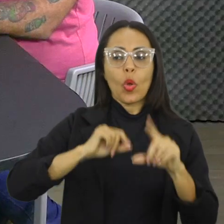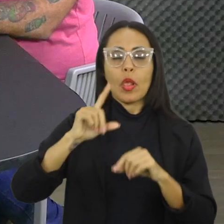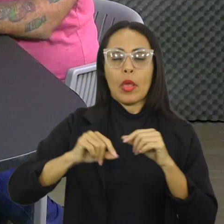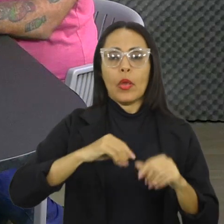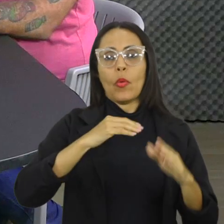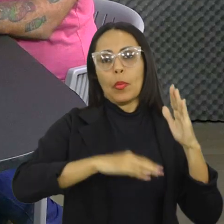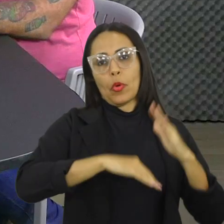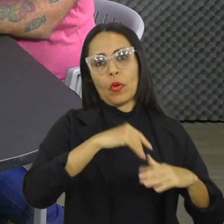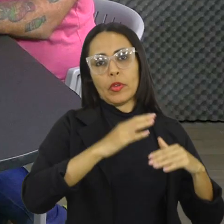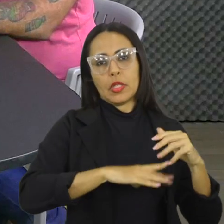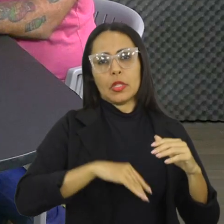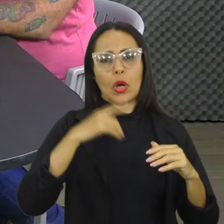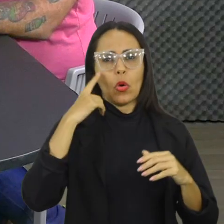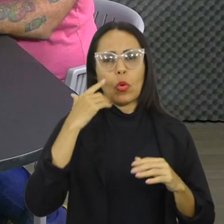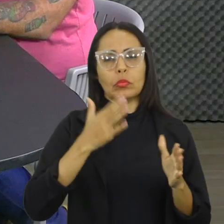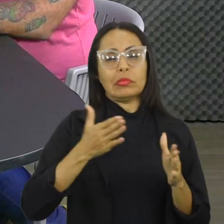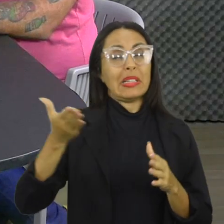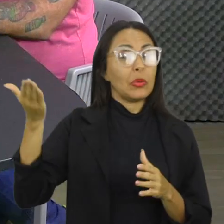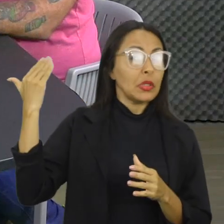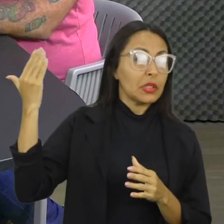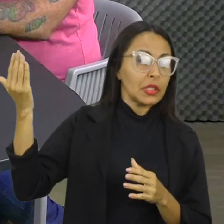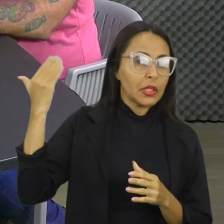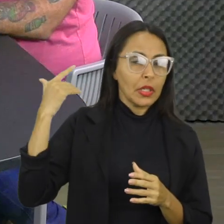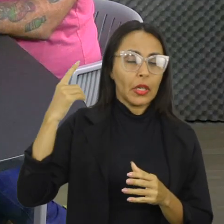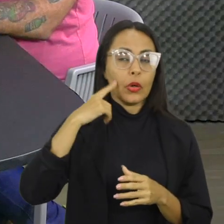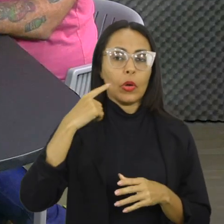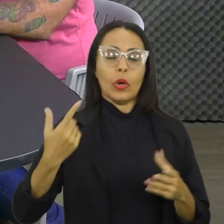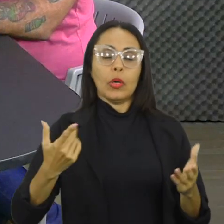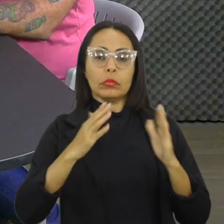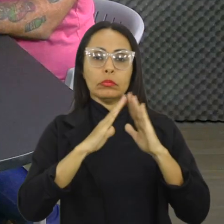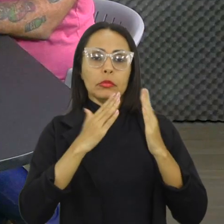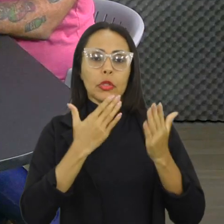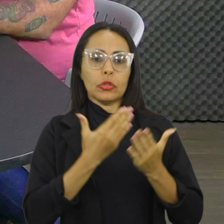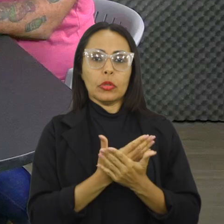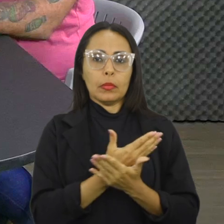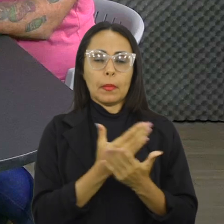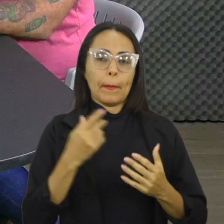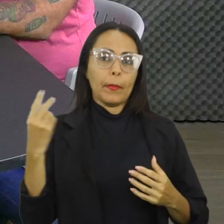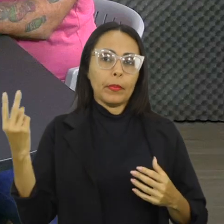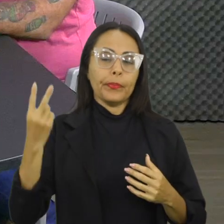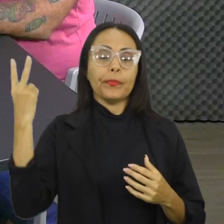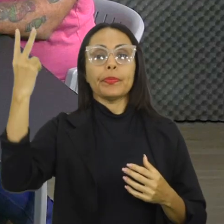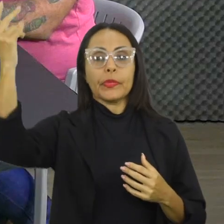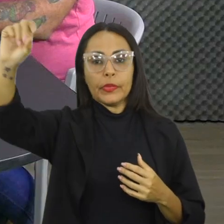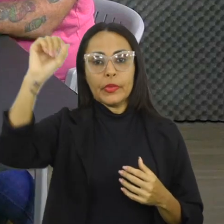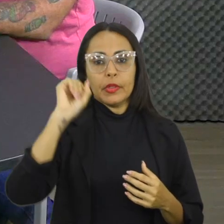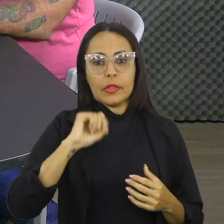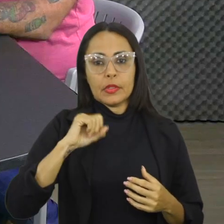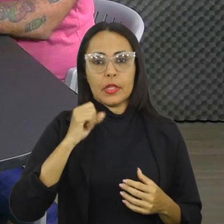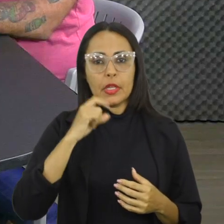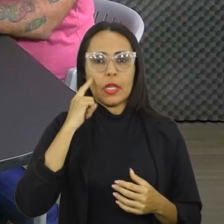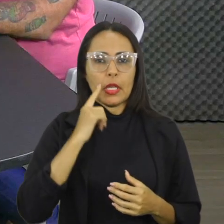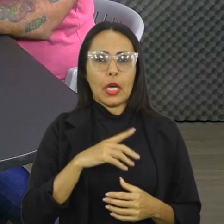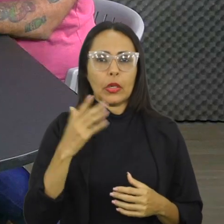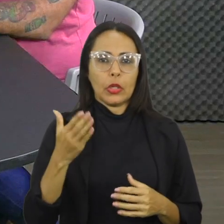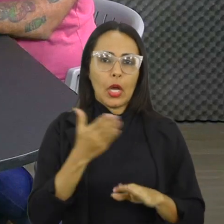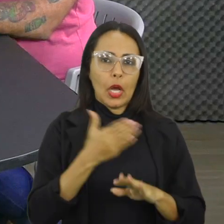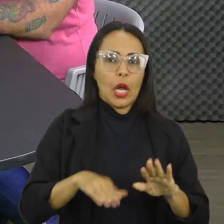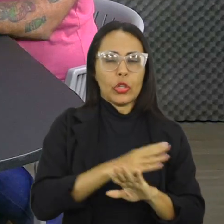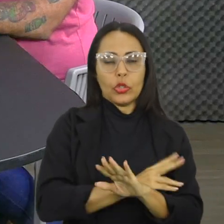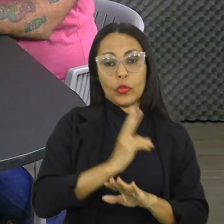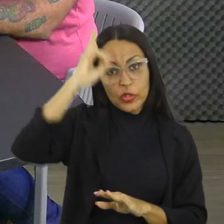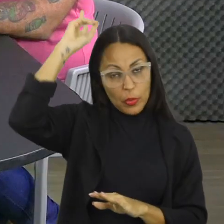profissão naquela época. A gente, numa escola que valorizava bastante a coisa do pré-vestibular, né? A